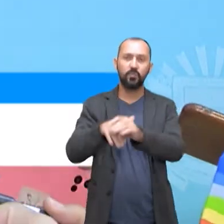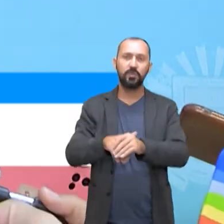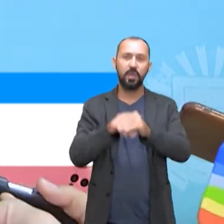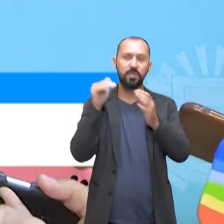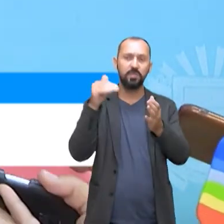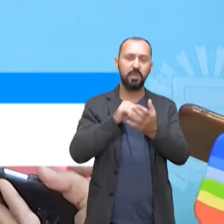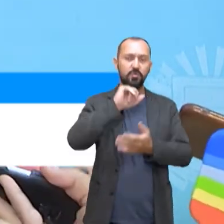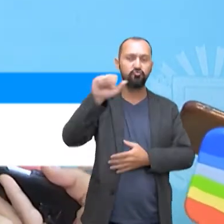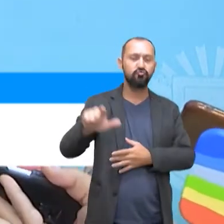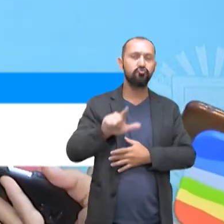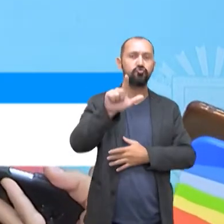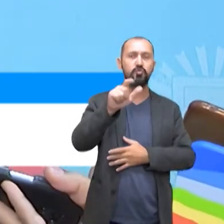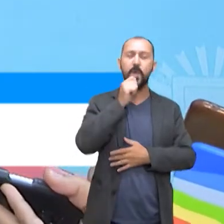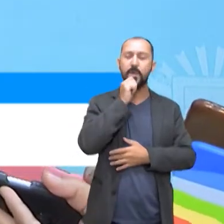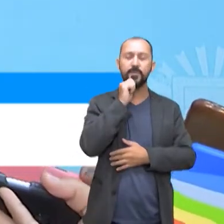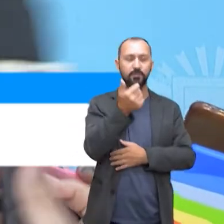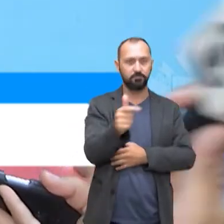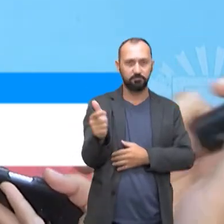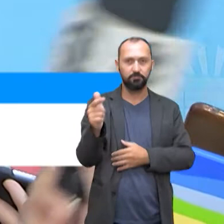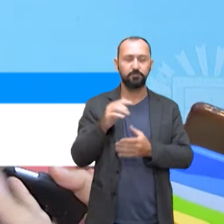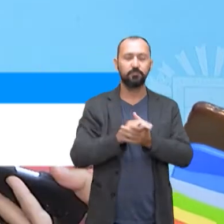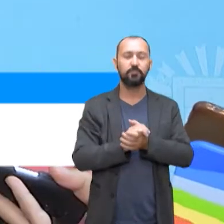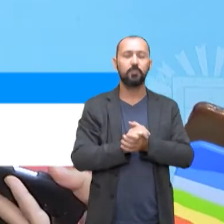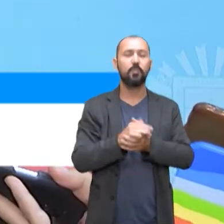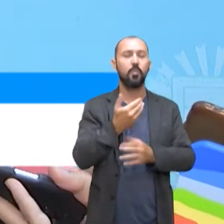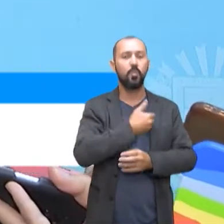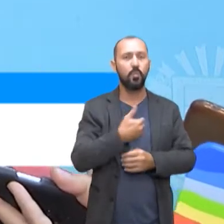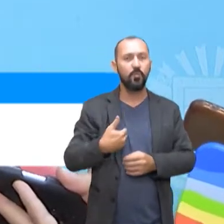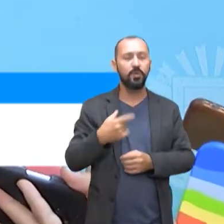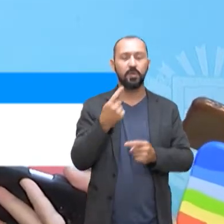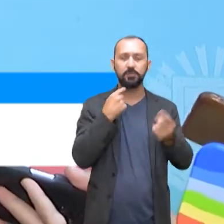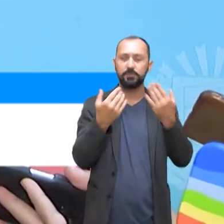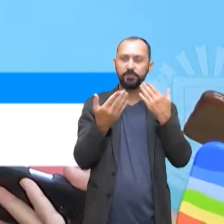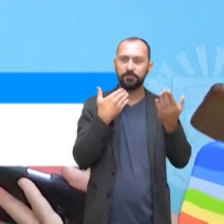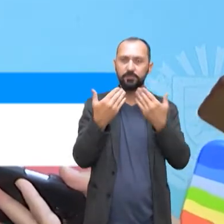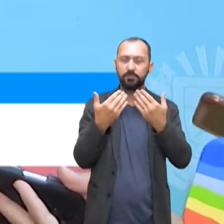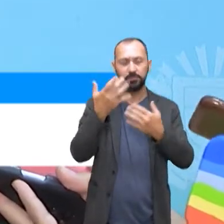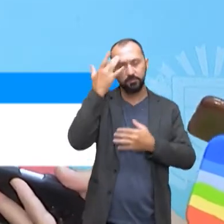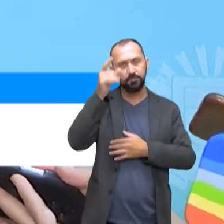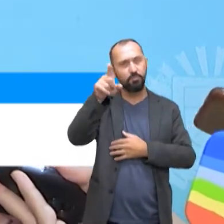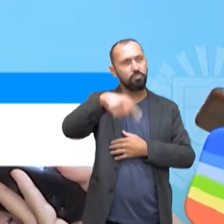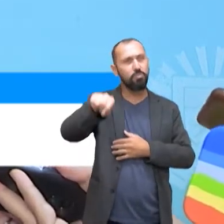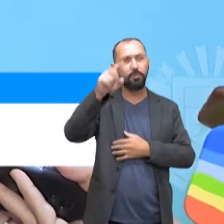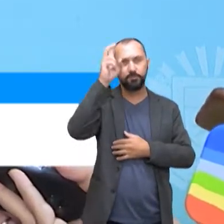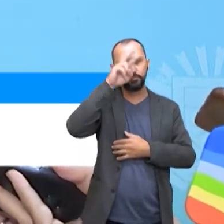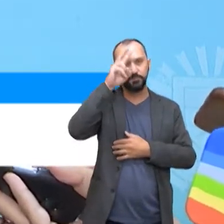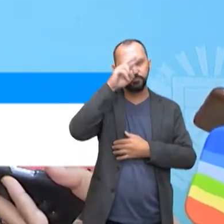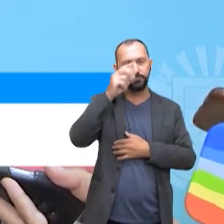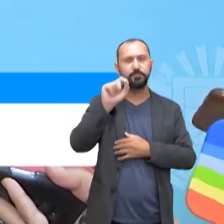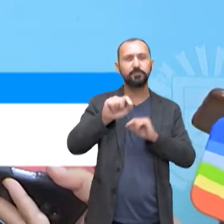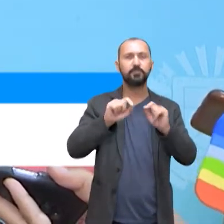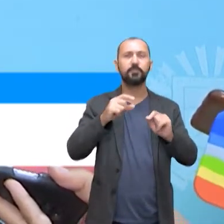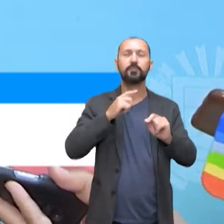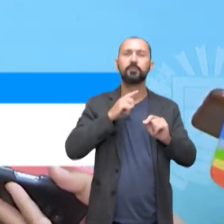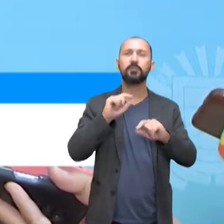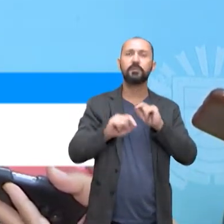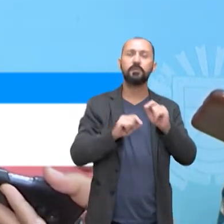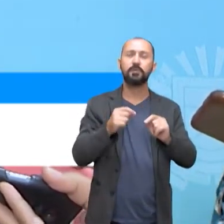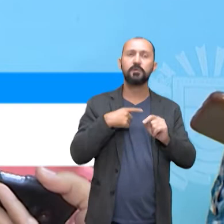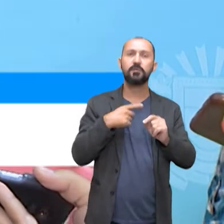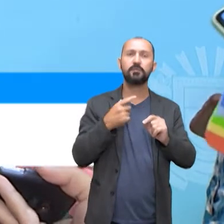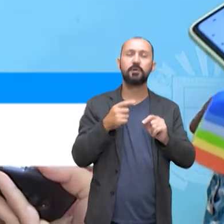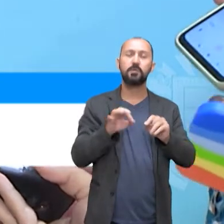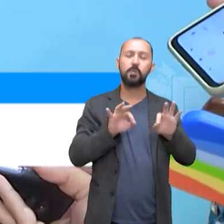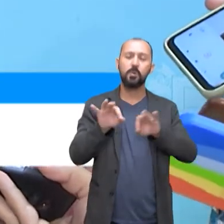LDO, que tem que ser votada até julho, ainda não. O governo do estado está discutindo também, eu não sei se vocês se